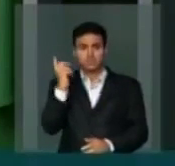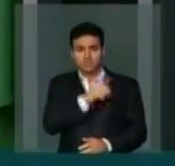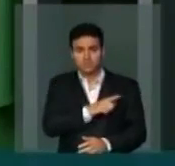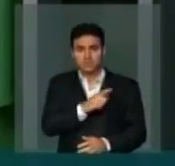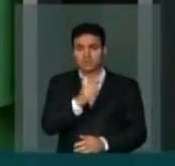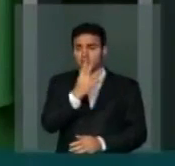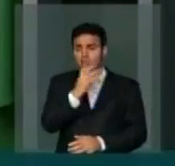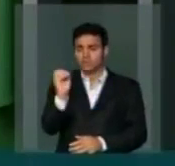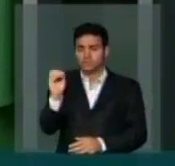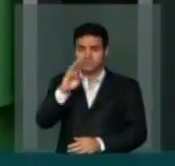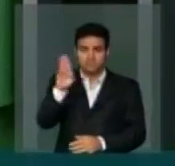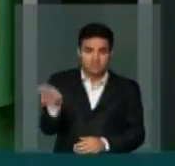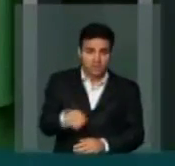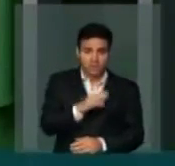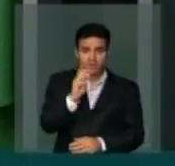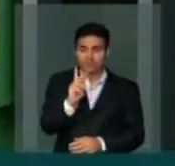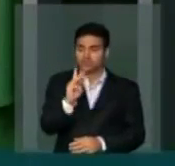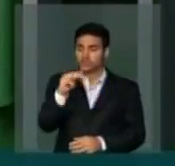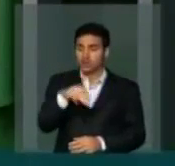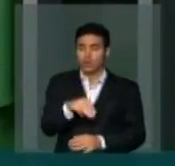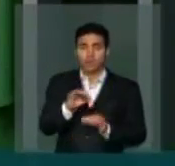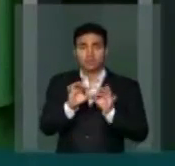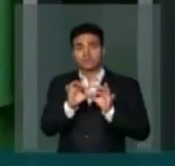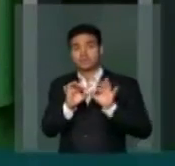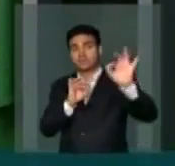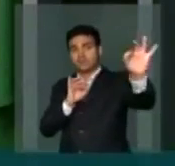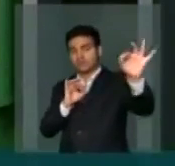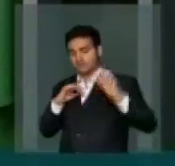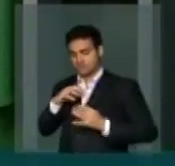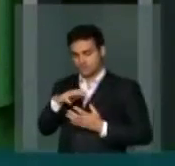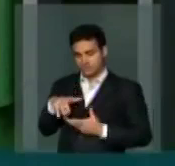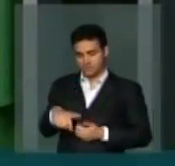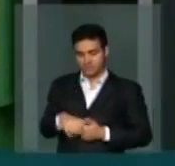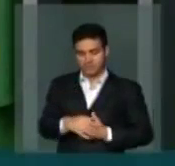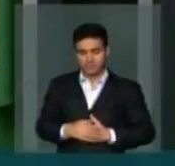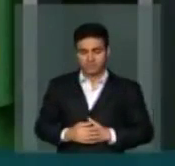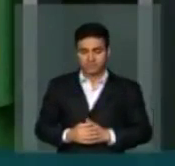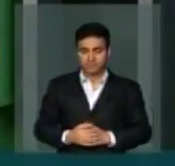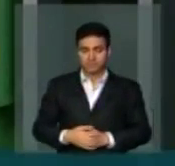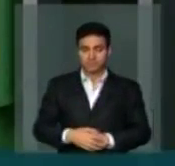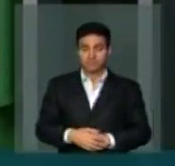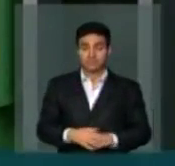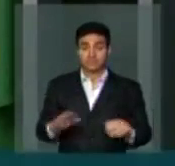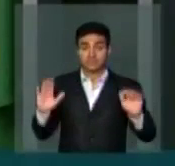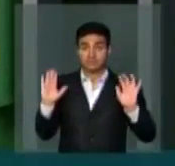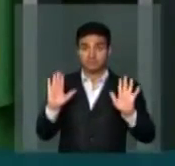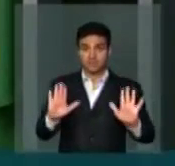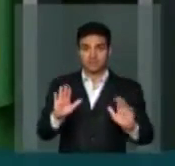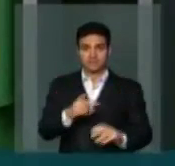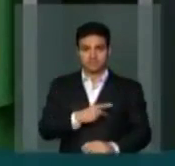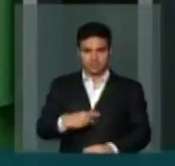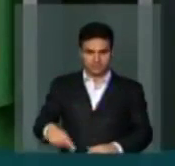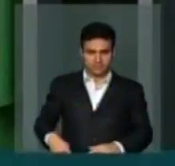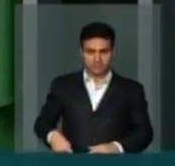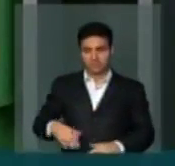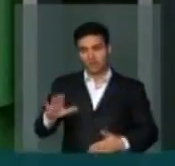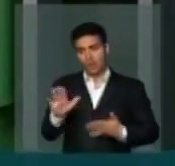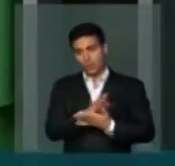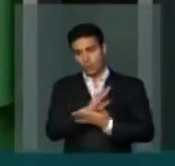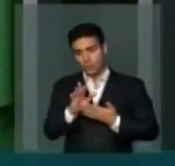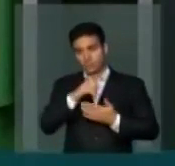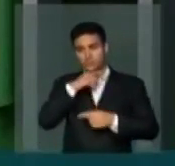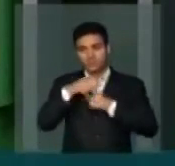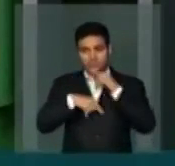400 milhões de quilômetros do planeta Terra. Mas, senhora presidenta, algumas